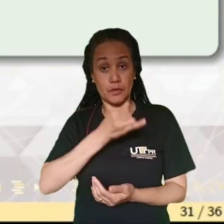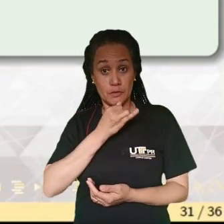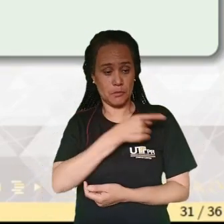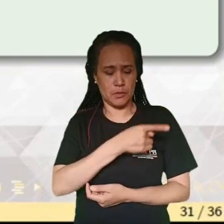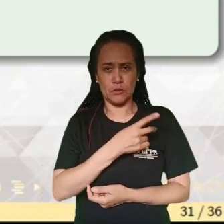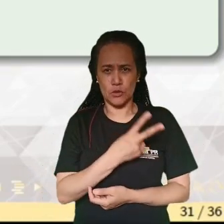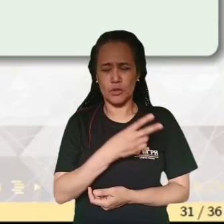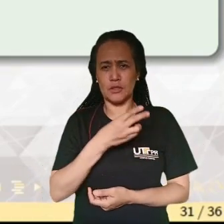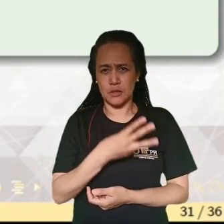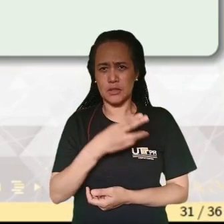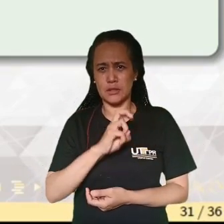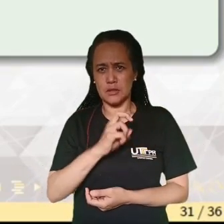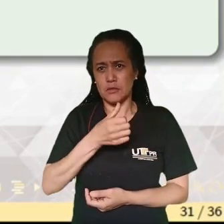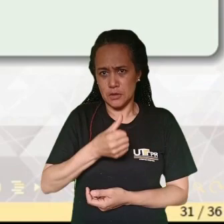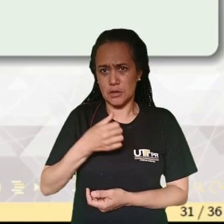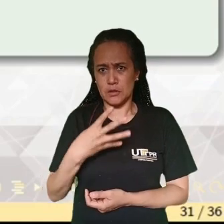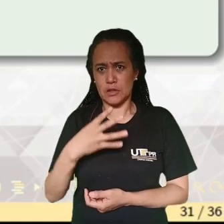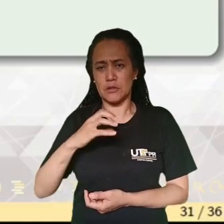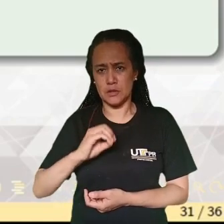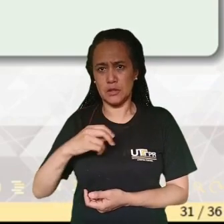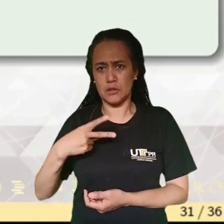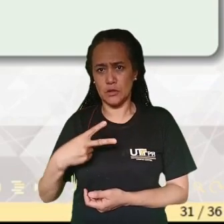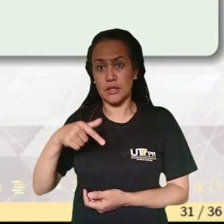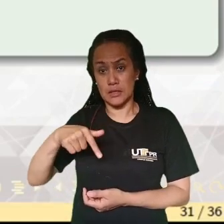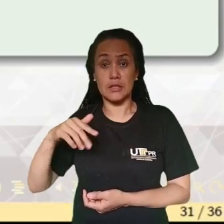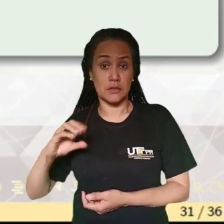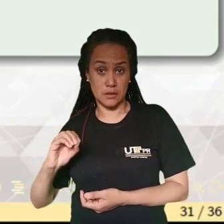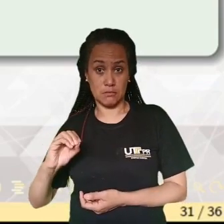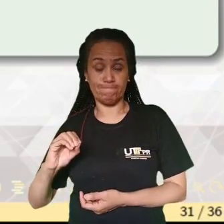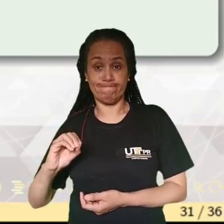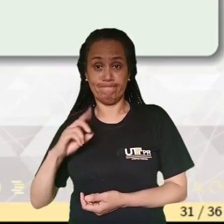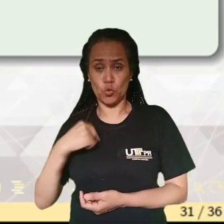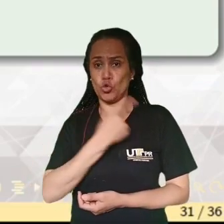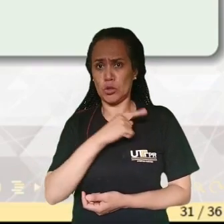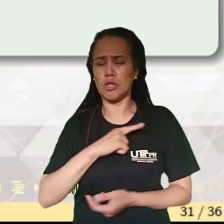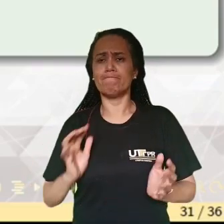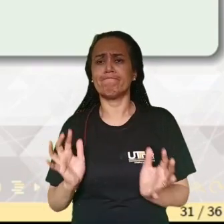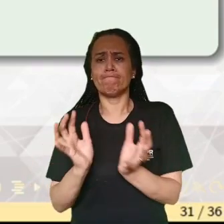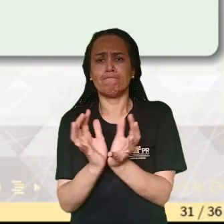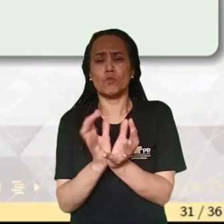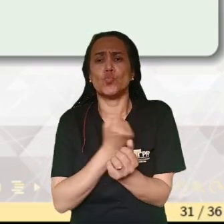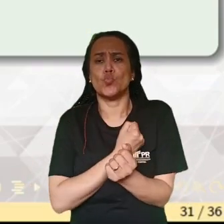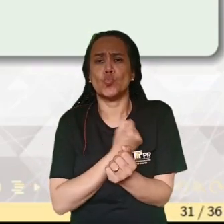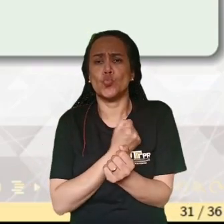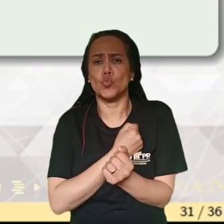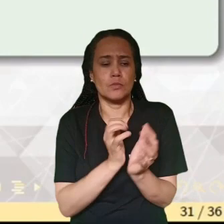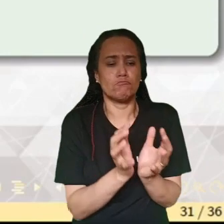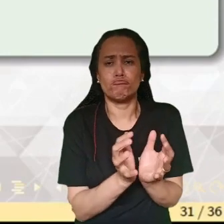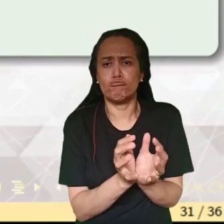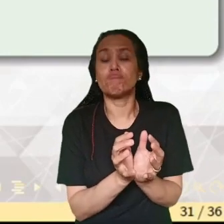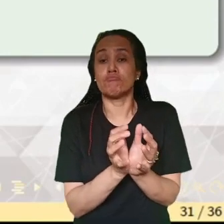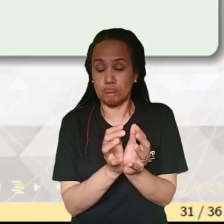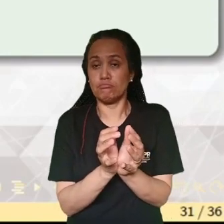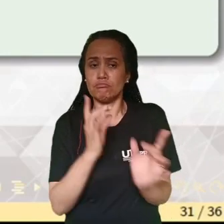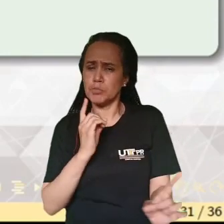o valor menos 2, 3, 5, 6, 4, 0, 2, 7 e 0, nós temos um conjunto de números aqui, do conjunto para